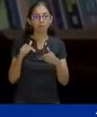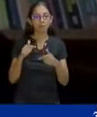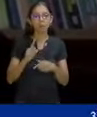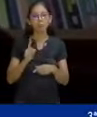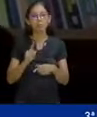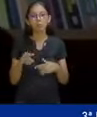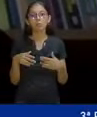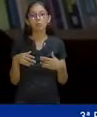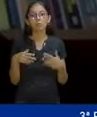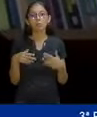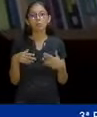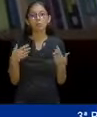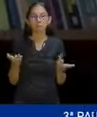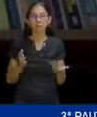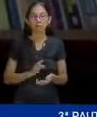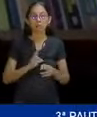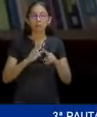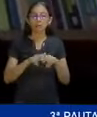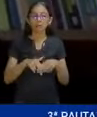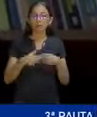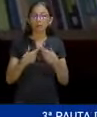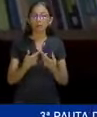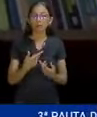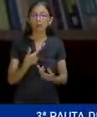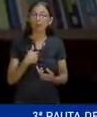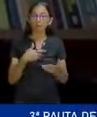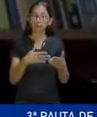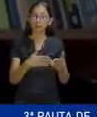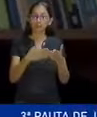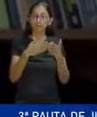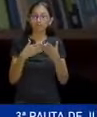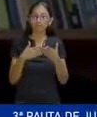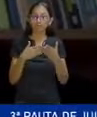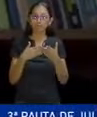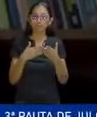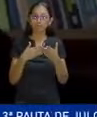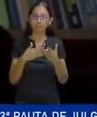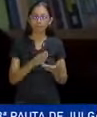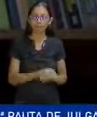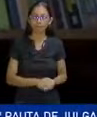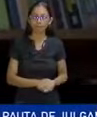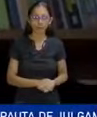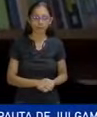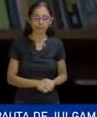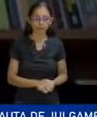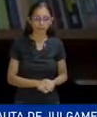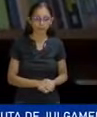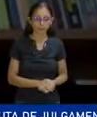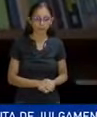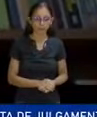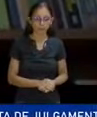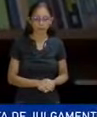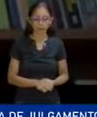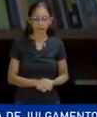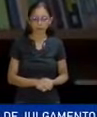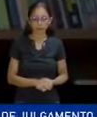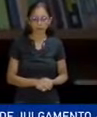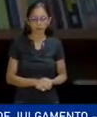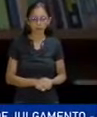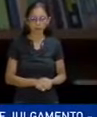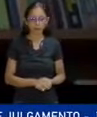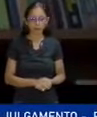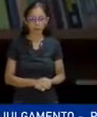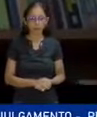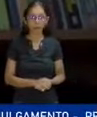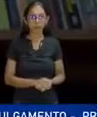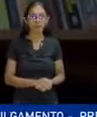Então, peço que o meu primeiro ponto na sustentação oral desses embargos